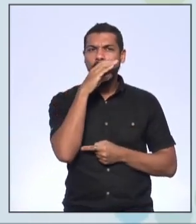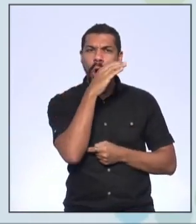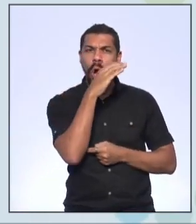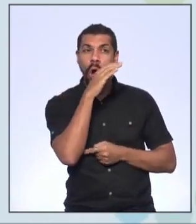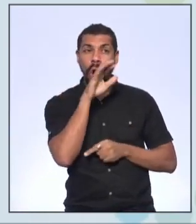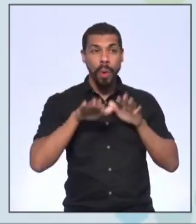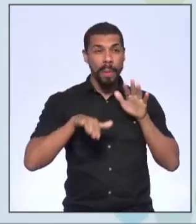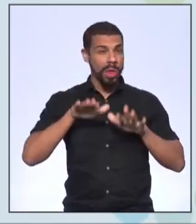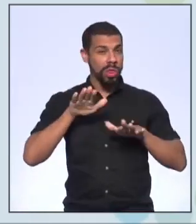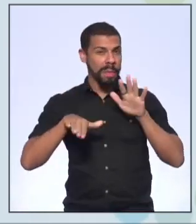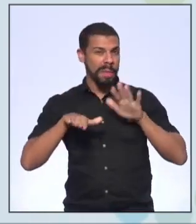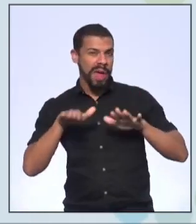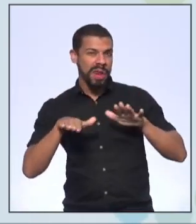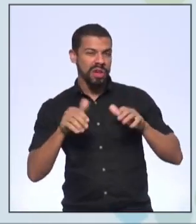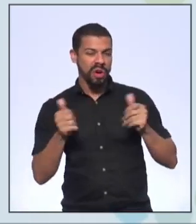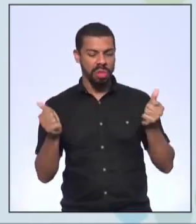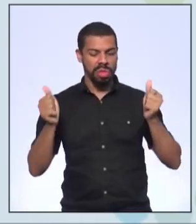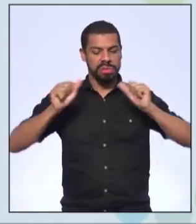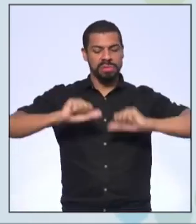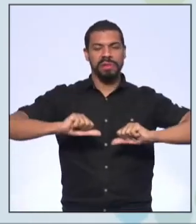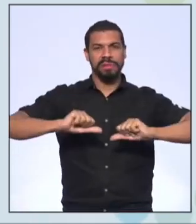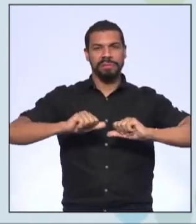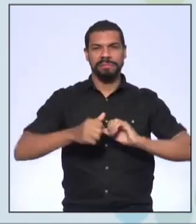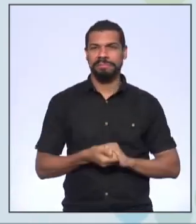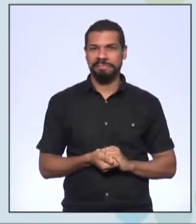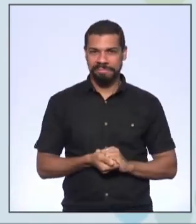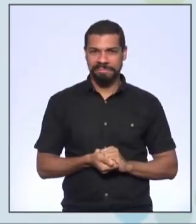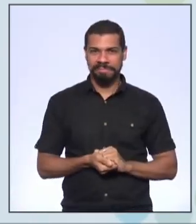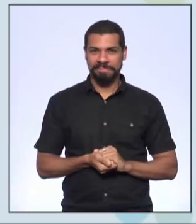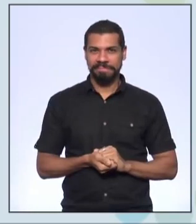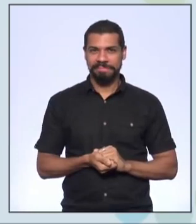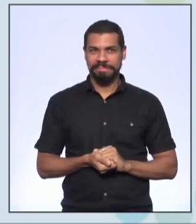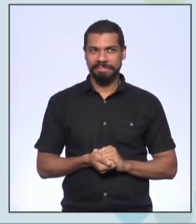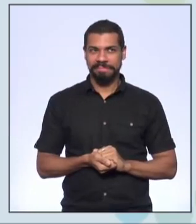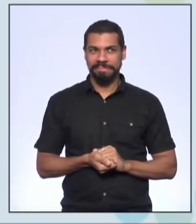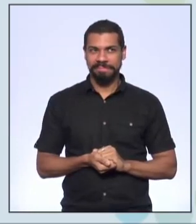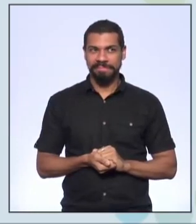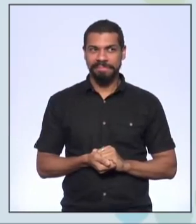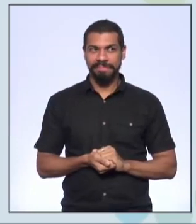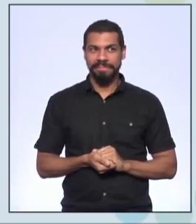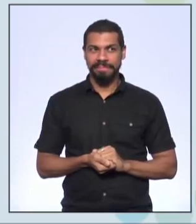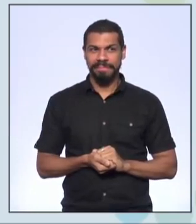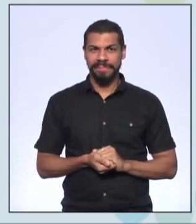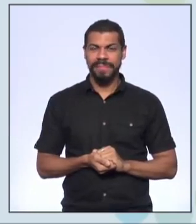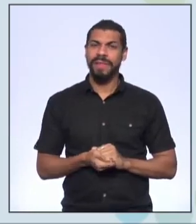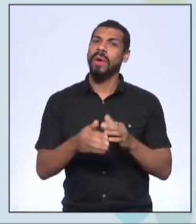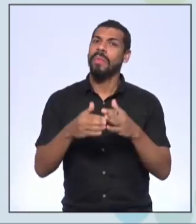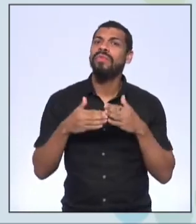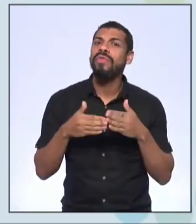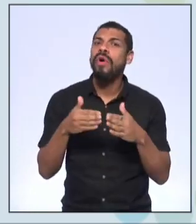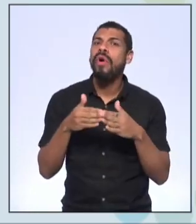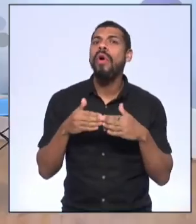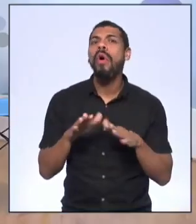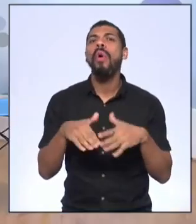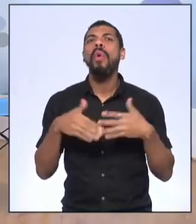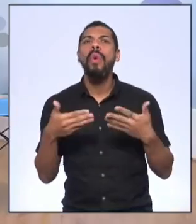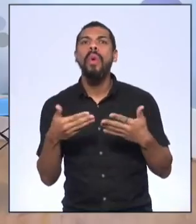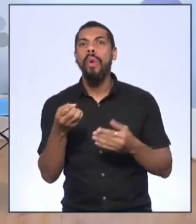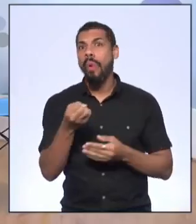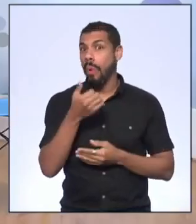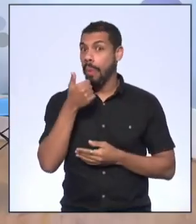menos e quais são os meia boca. Né, Carol? Quais são os gente, só não esquece de colocar no chat quais são os